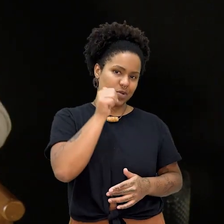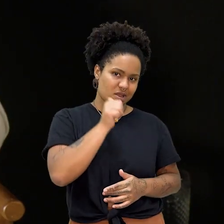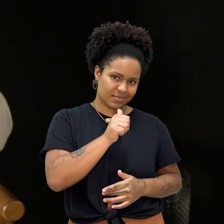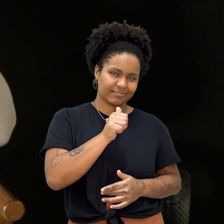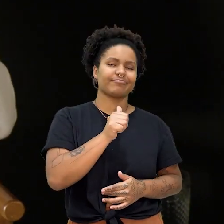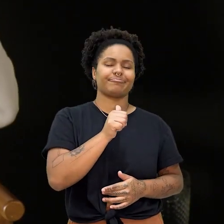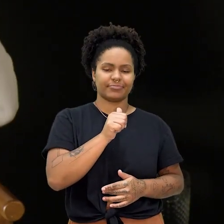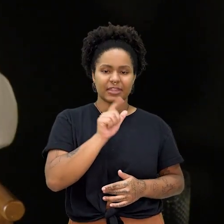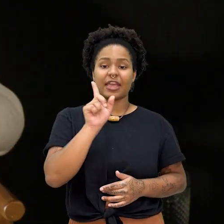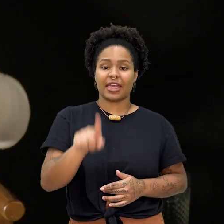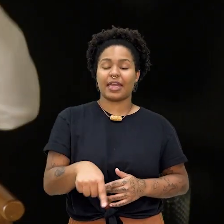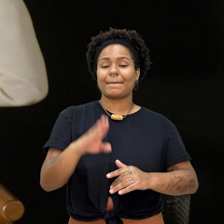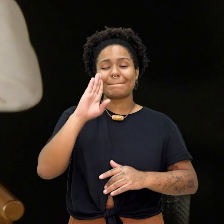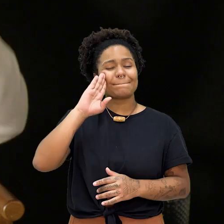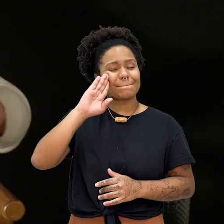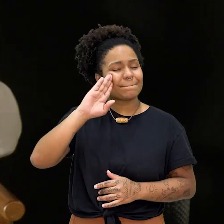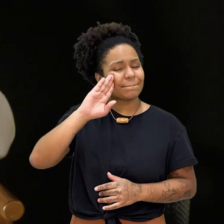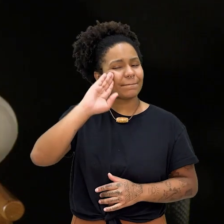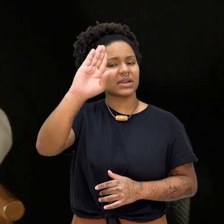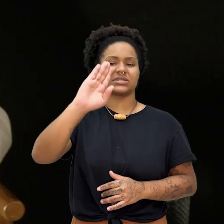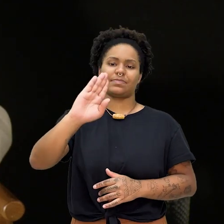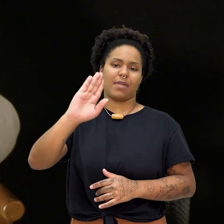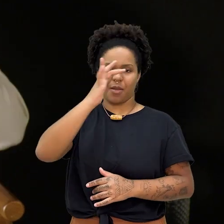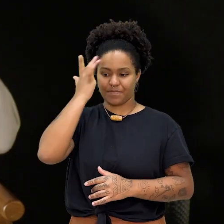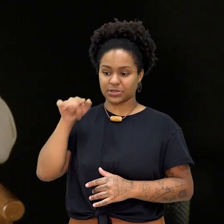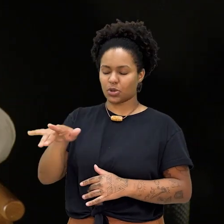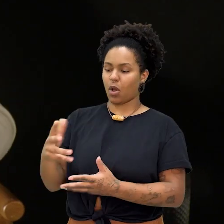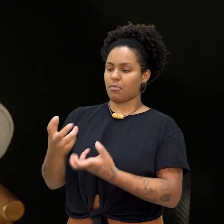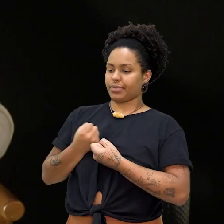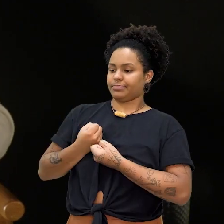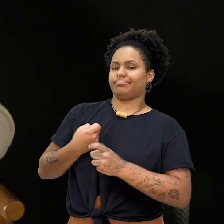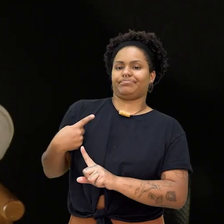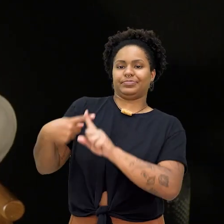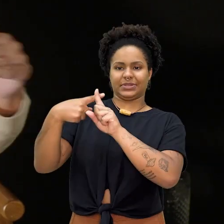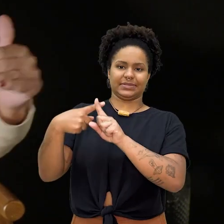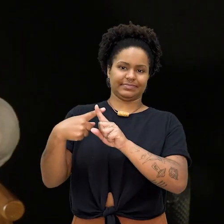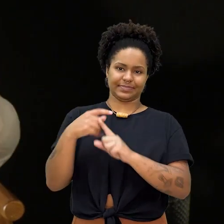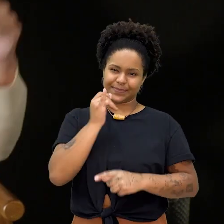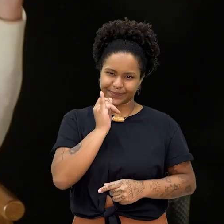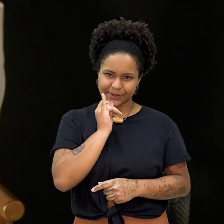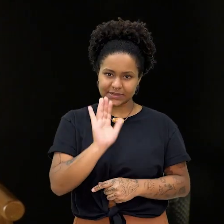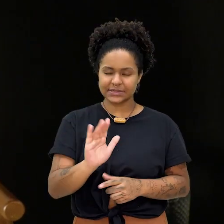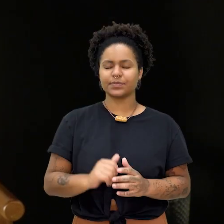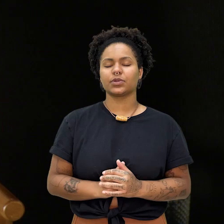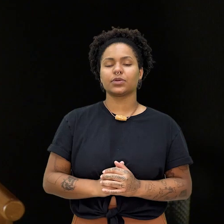mulheres. São as principais beneficiárias em todos os sentidos. Por